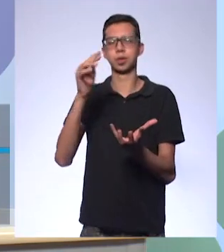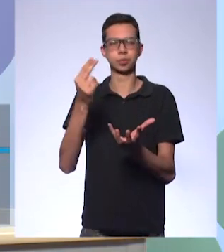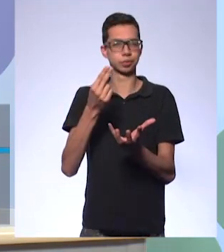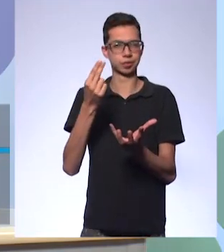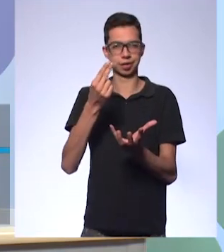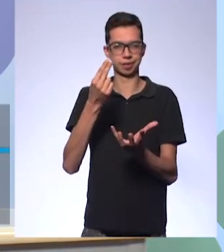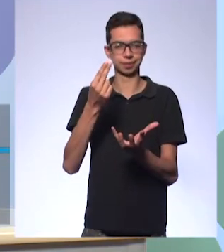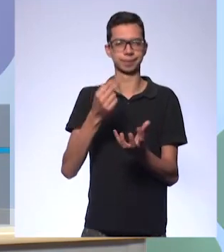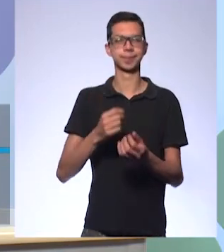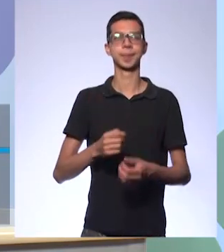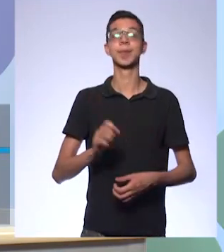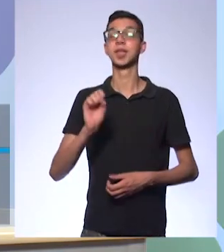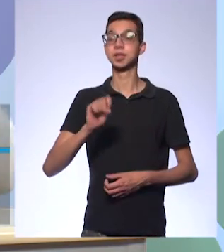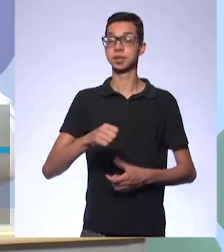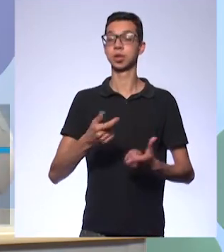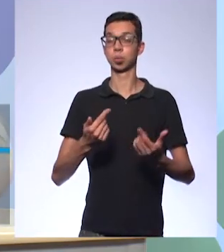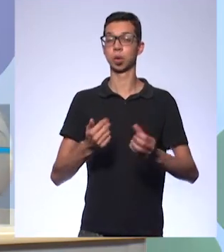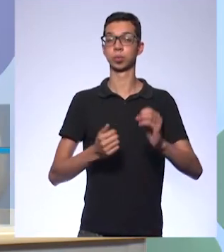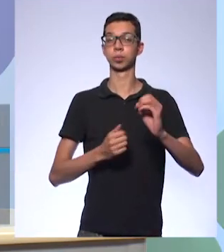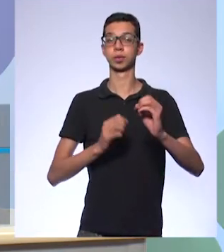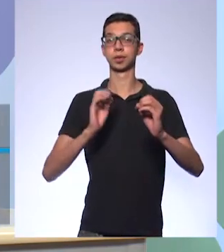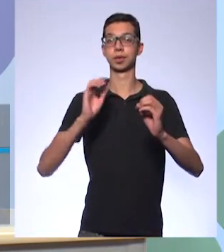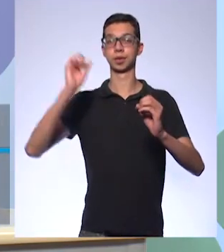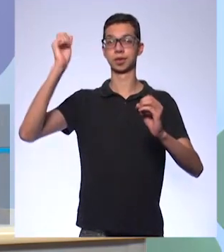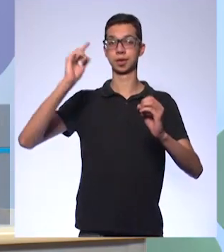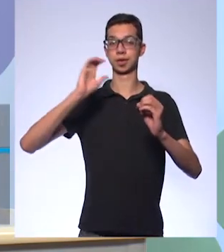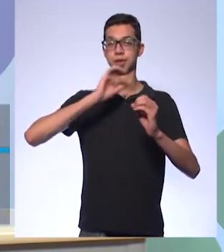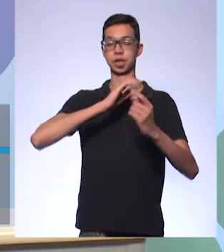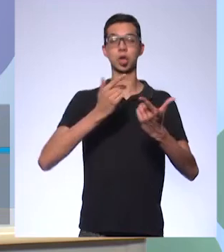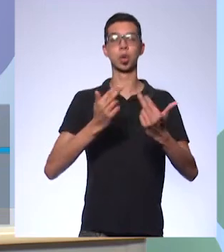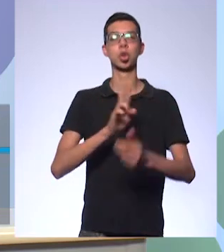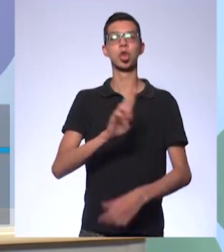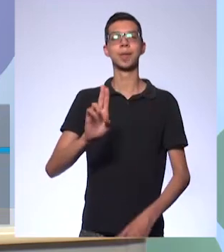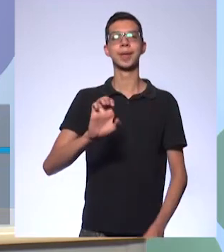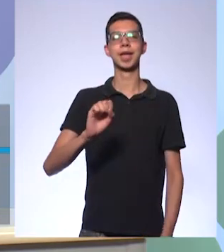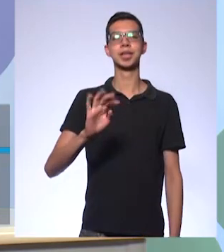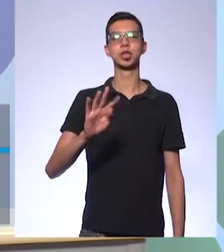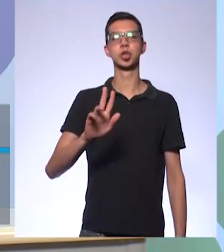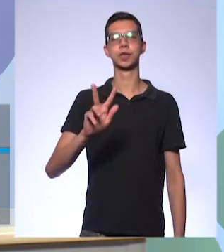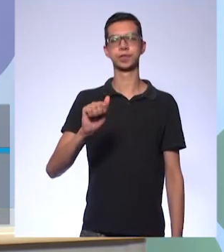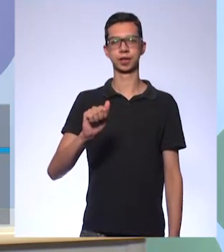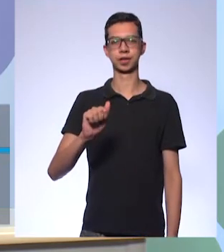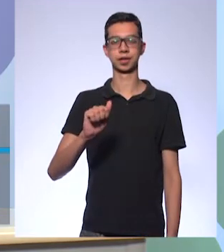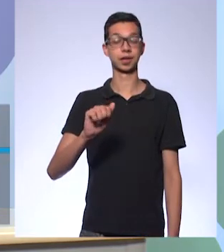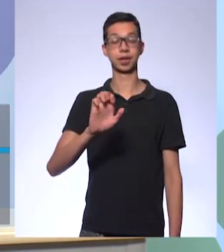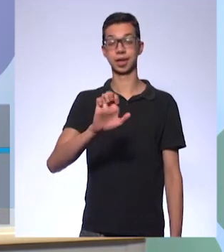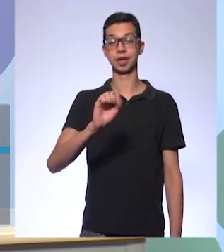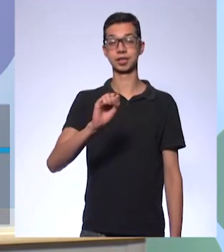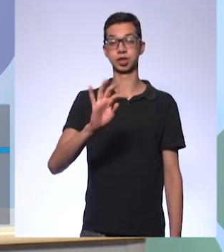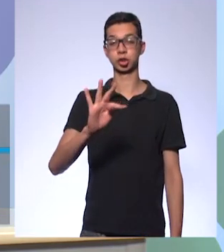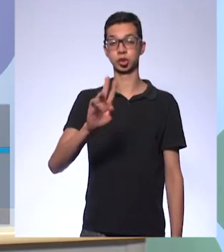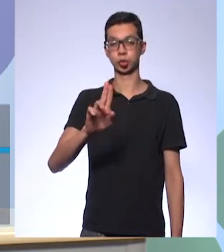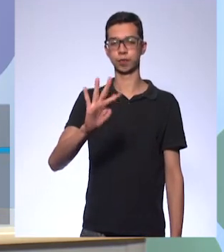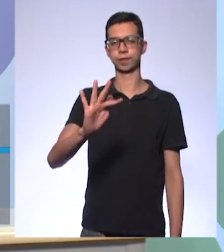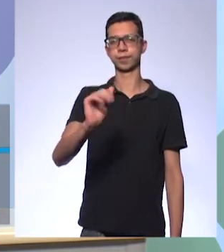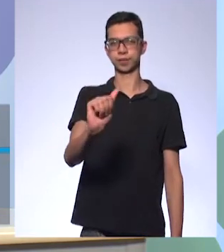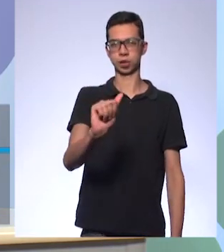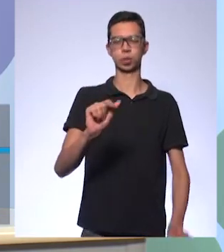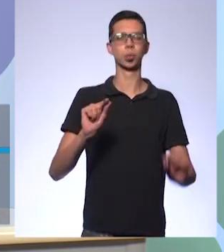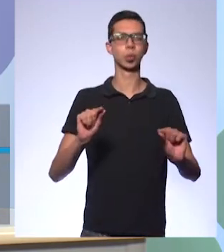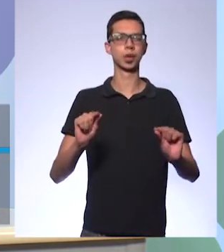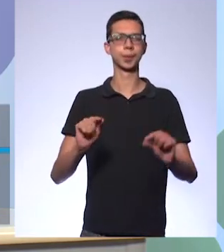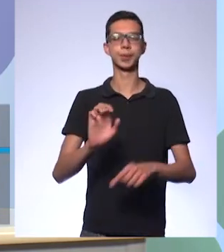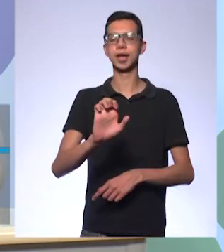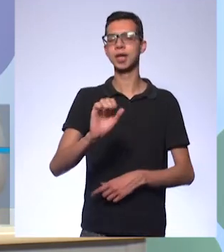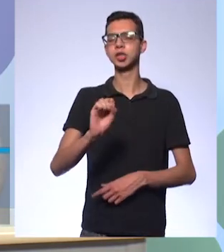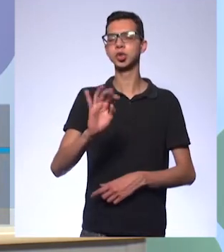que os raios solares... É como uma estufa mesmo que eles têm em lugares como Lambra, por exemplo. O que acontece? O que uma estufa